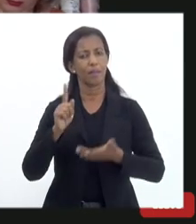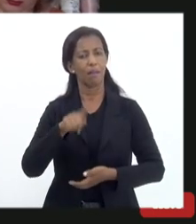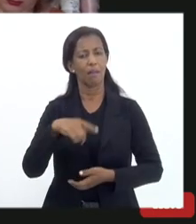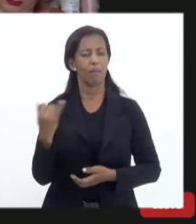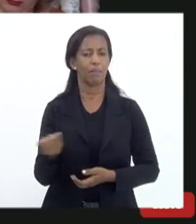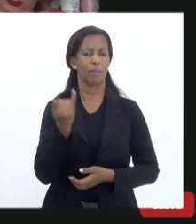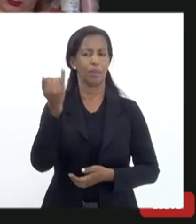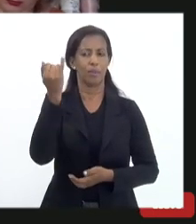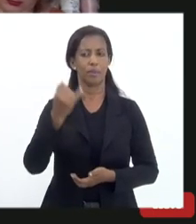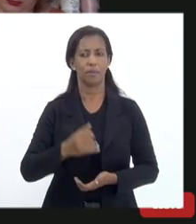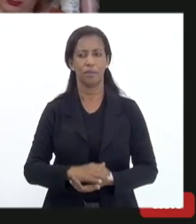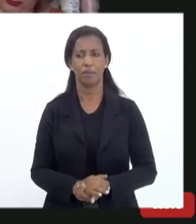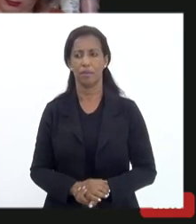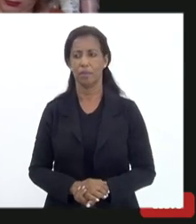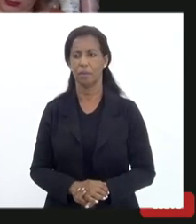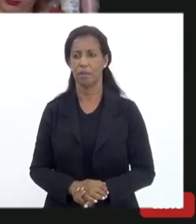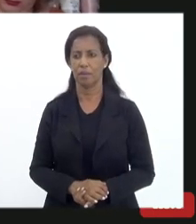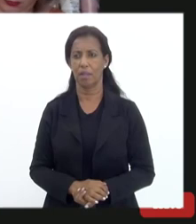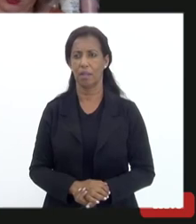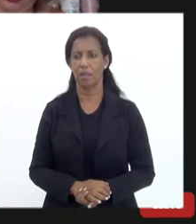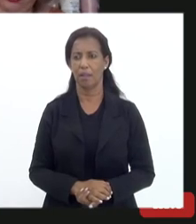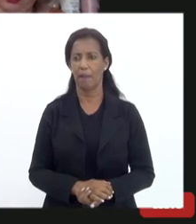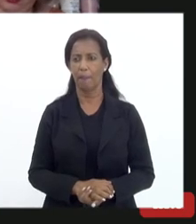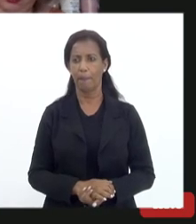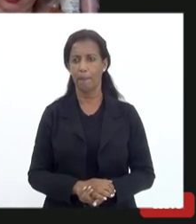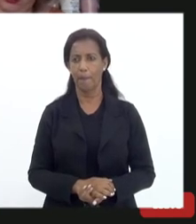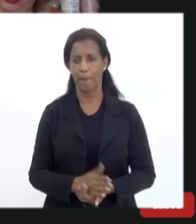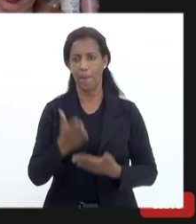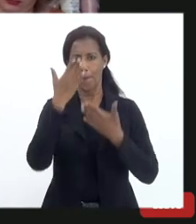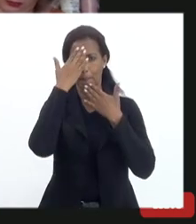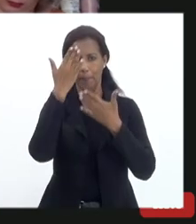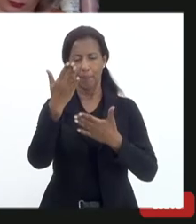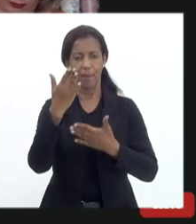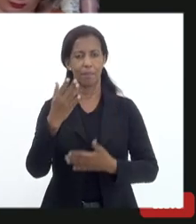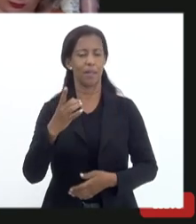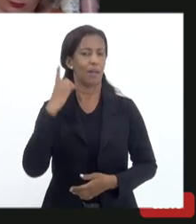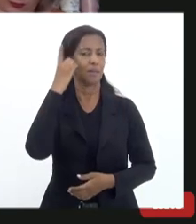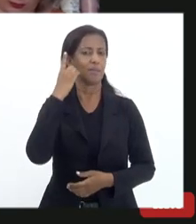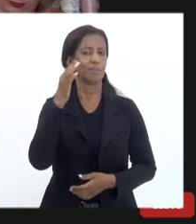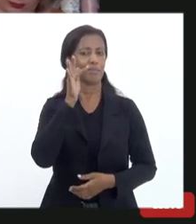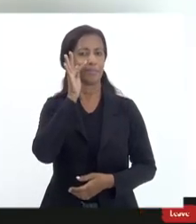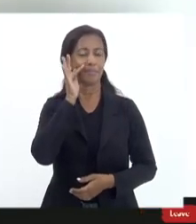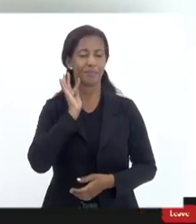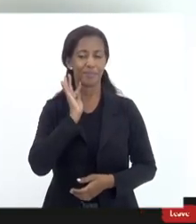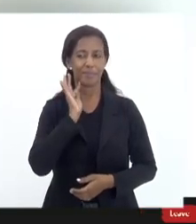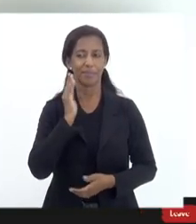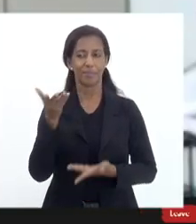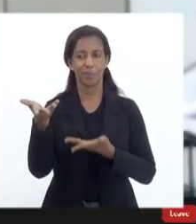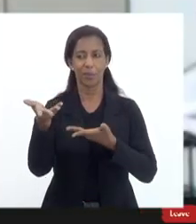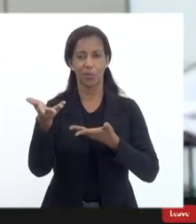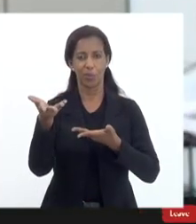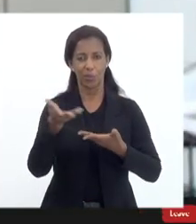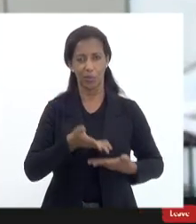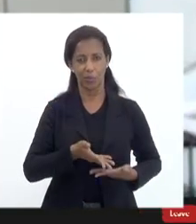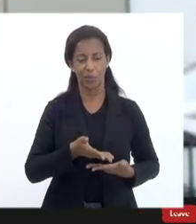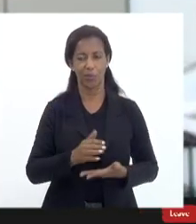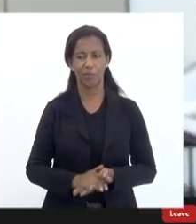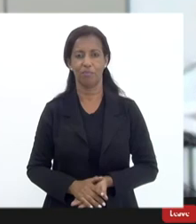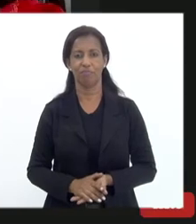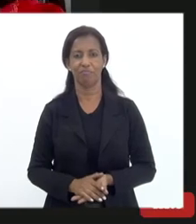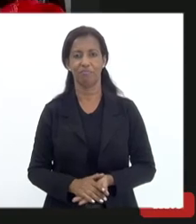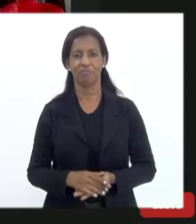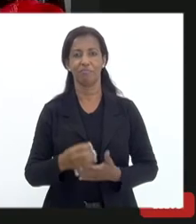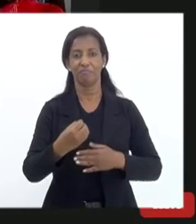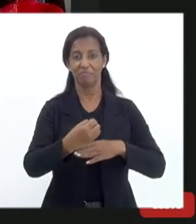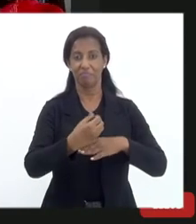muito importante. Obrigada. Realmente, obrigada, deputado Serafini, pelo convite, sempre